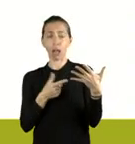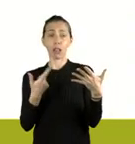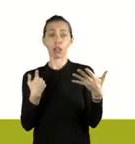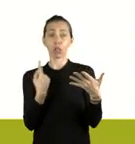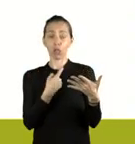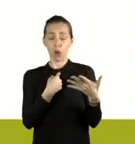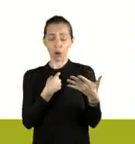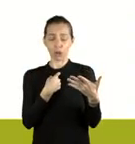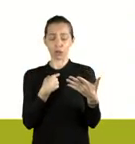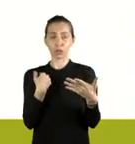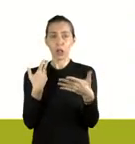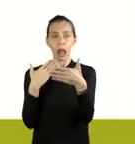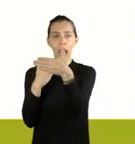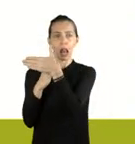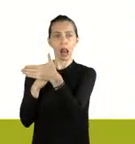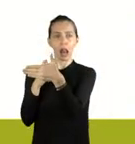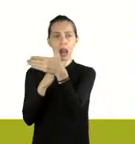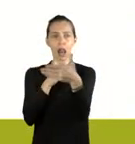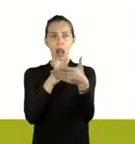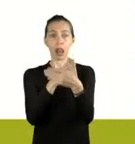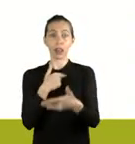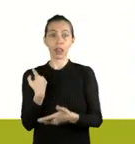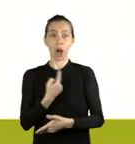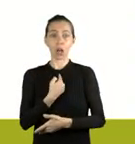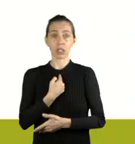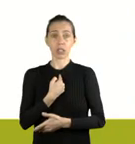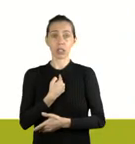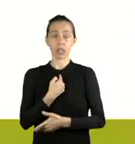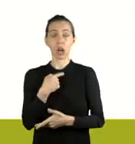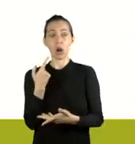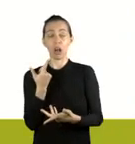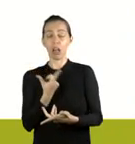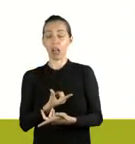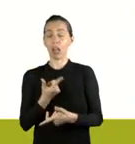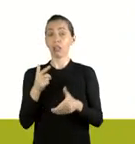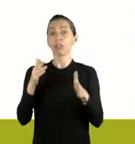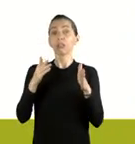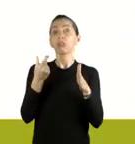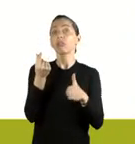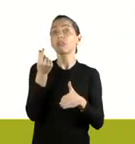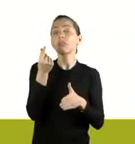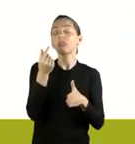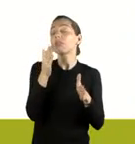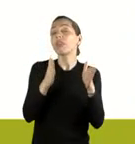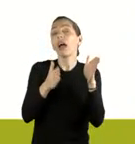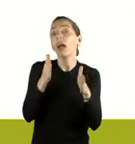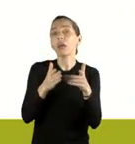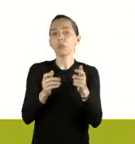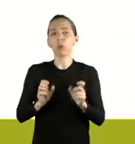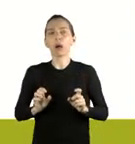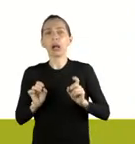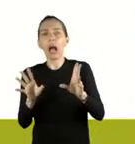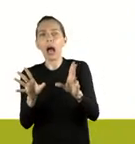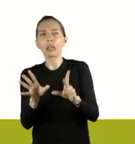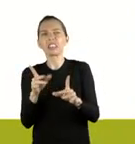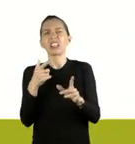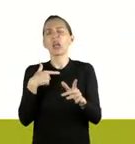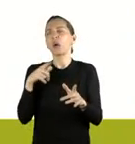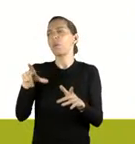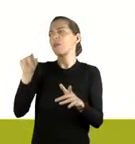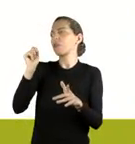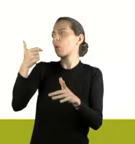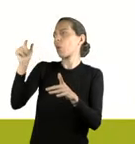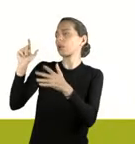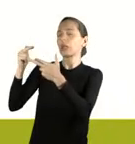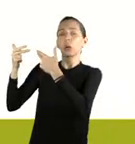nossas próprias limitações. Às vezes é tempo, às vezes é gastos, prioridades. Né? Então,